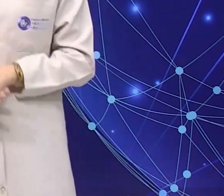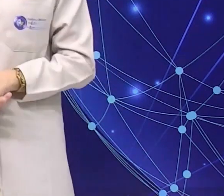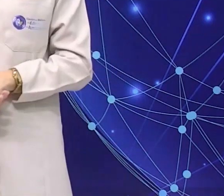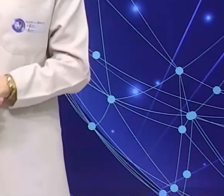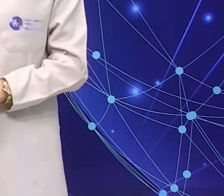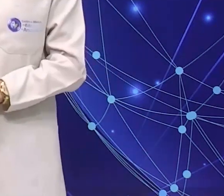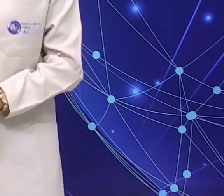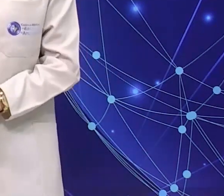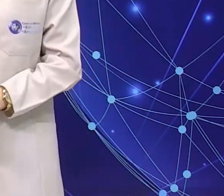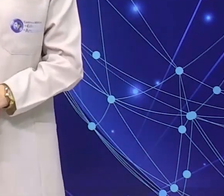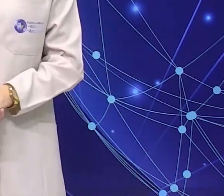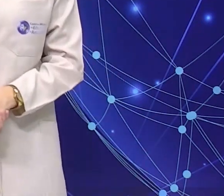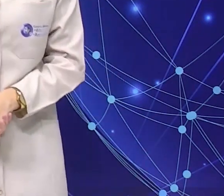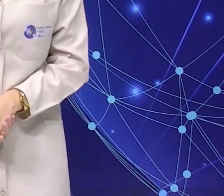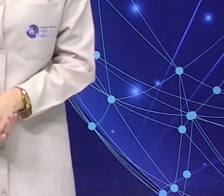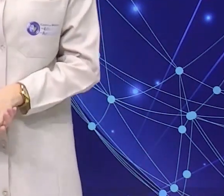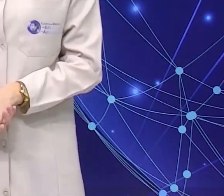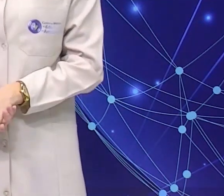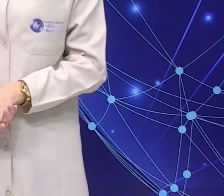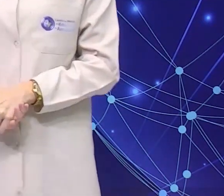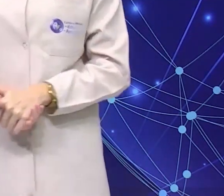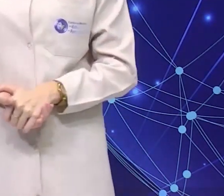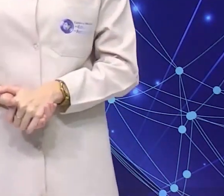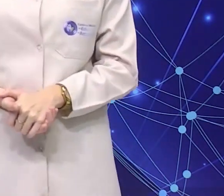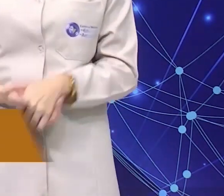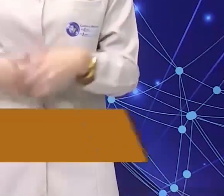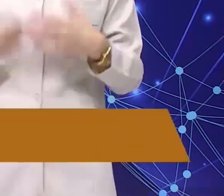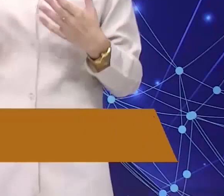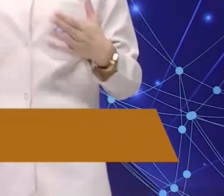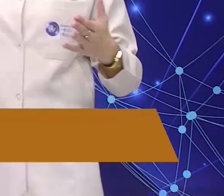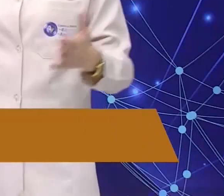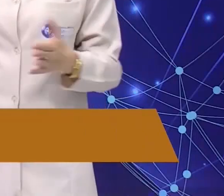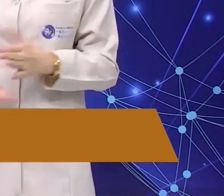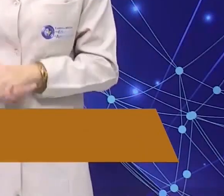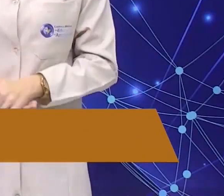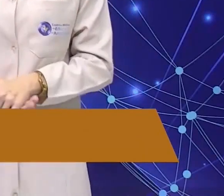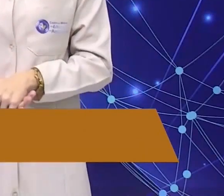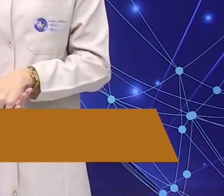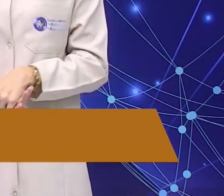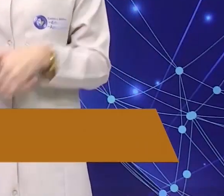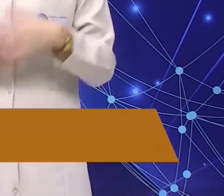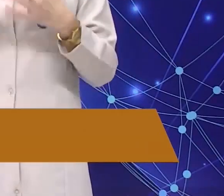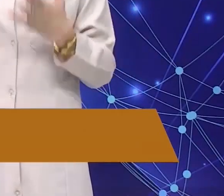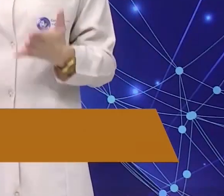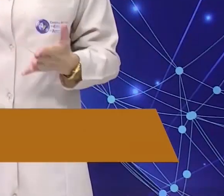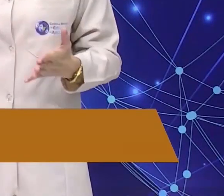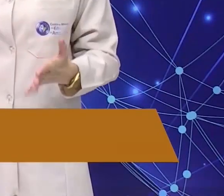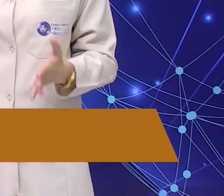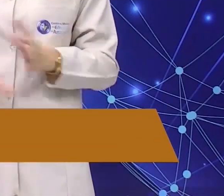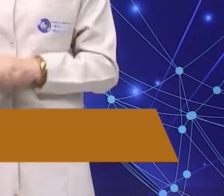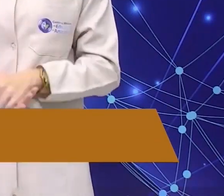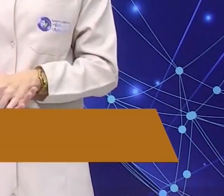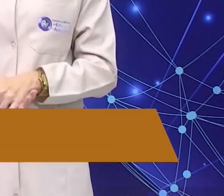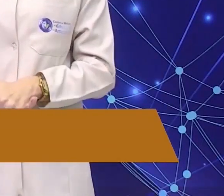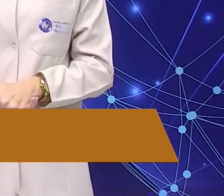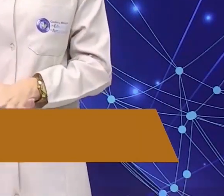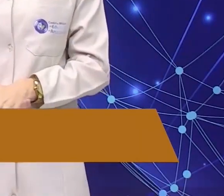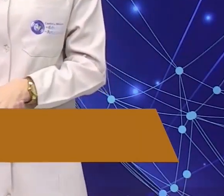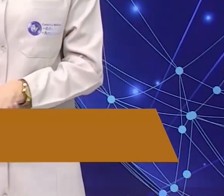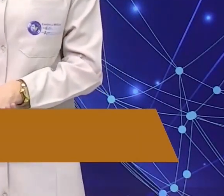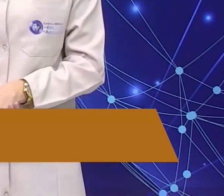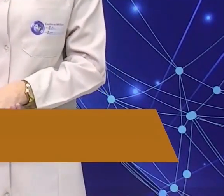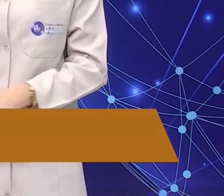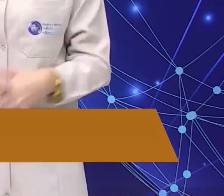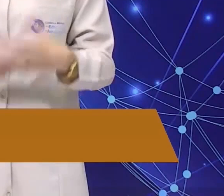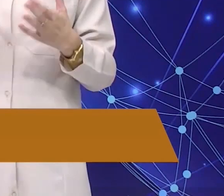Olá, boa noite a todos os professores, boa noite a todos os alunos. Sou a professora Andresa. Vou continuar aqui a nossa